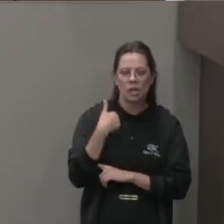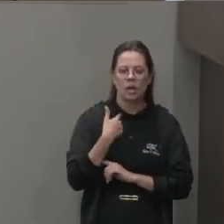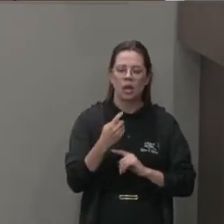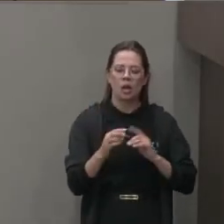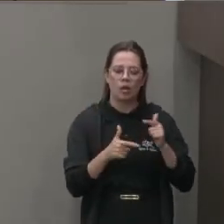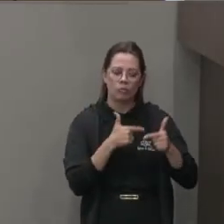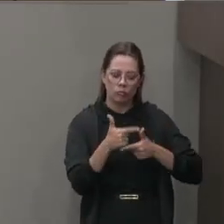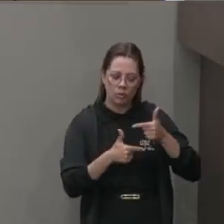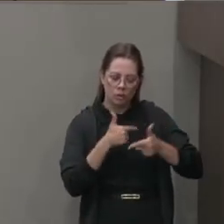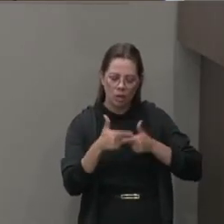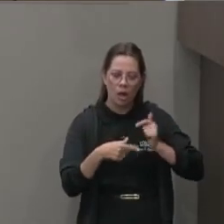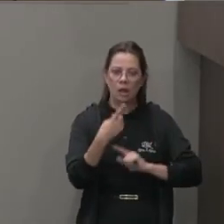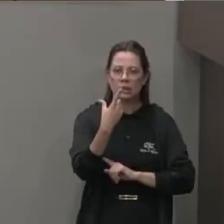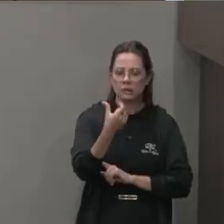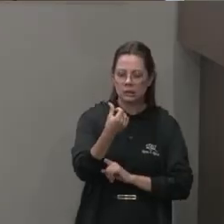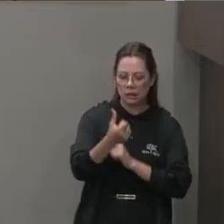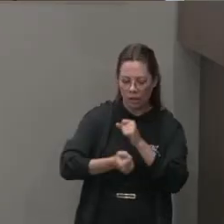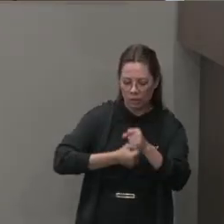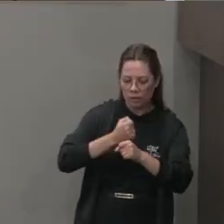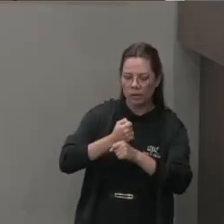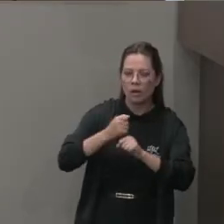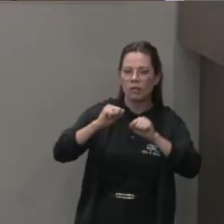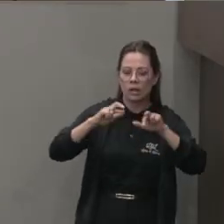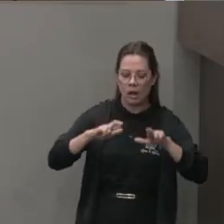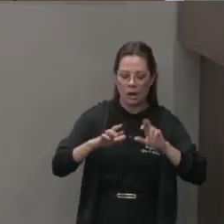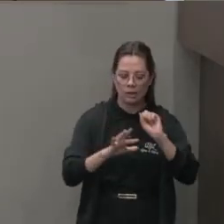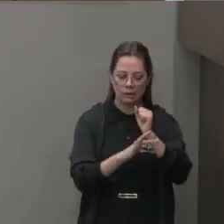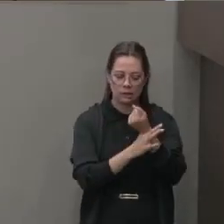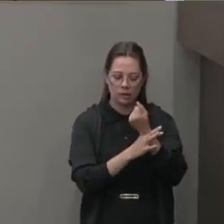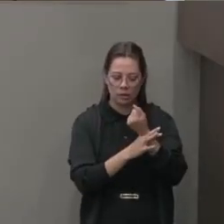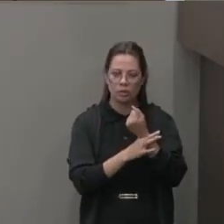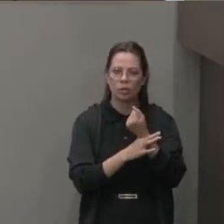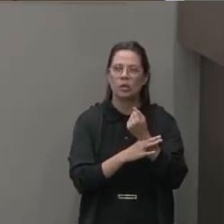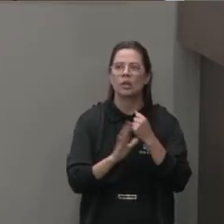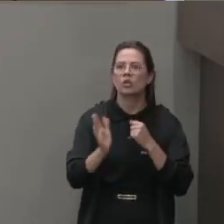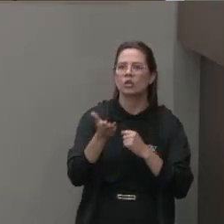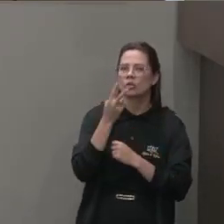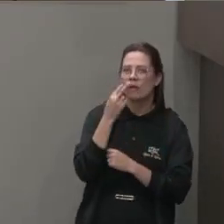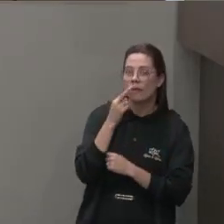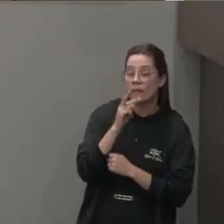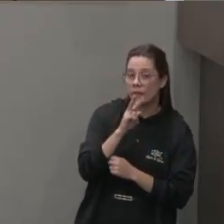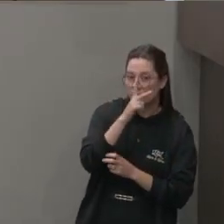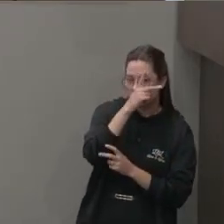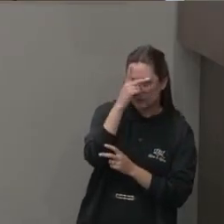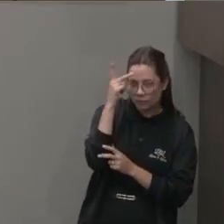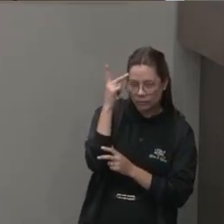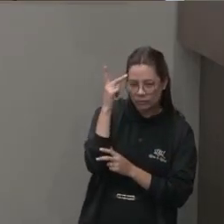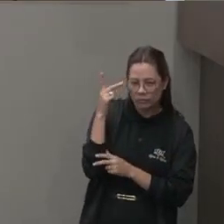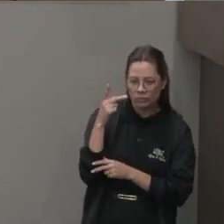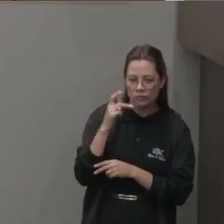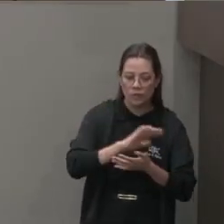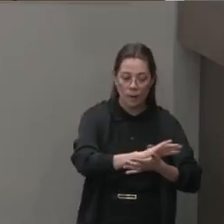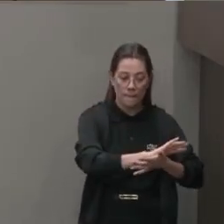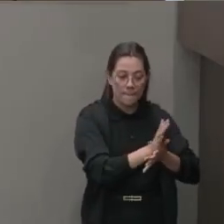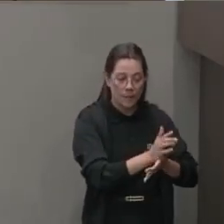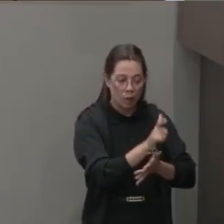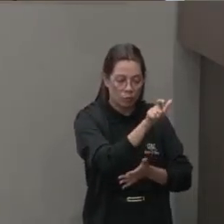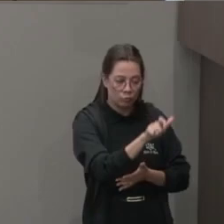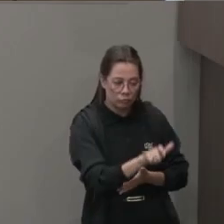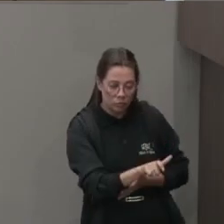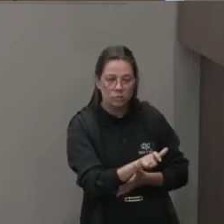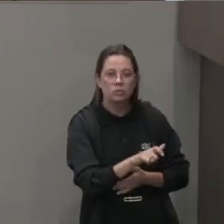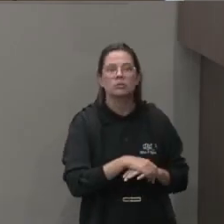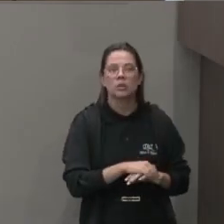trabalho há 16 anos na segurança pública. Eu já vi pessoas indo lá matar outras